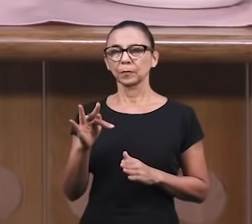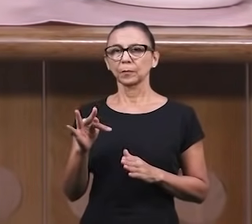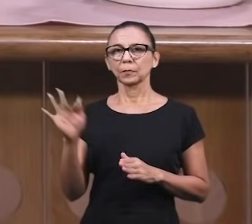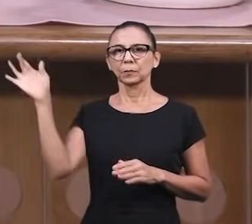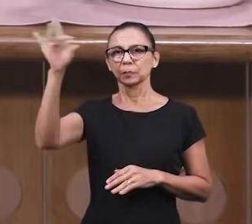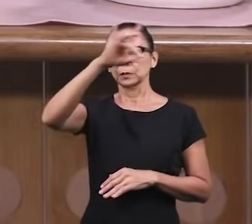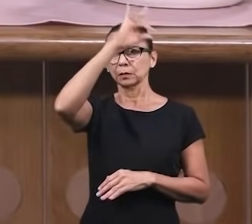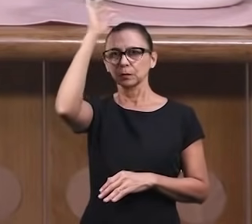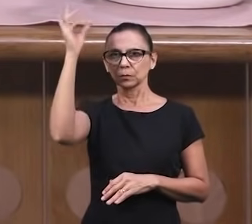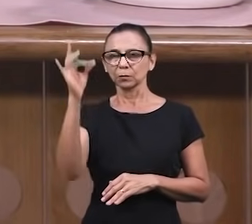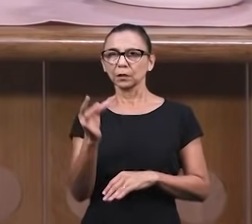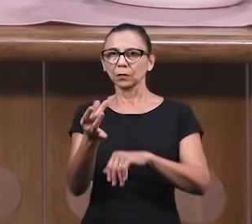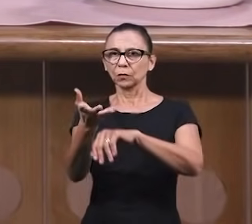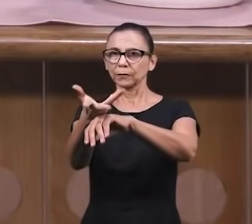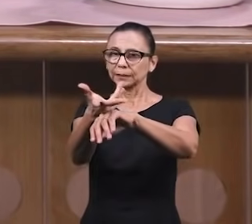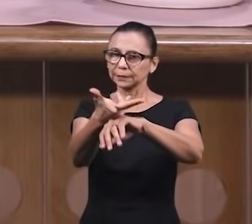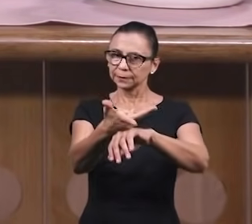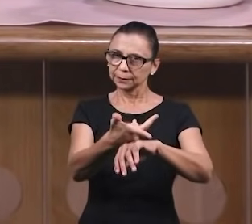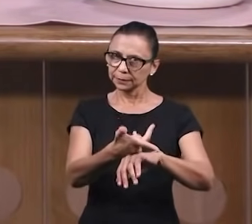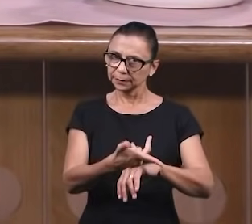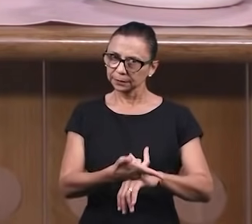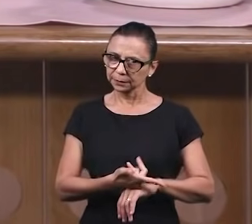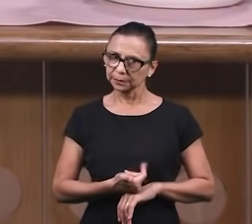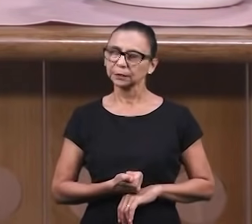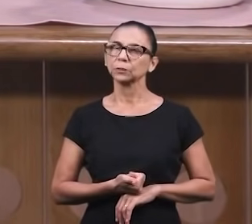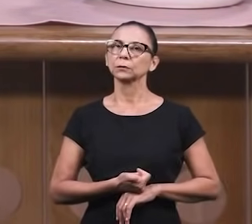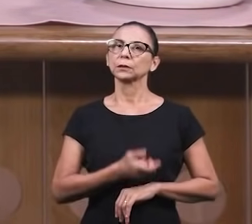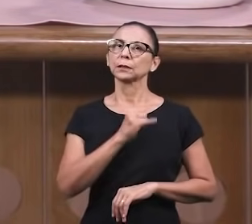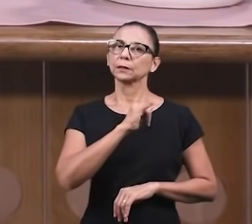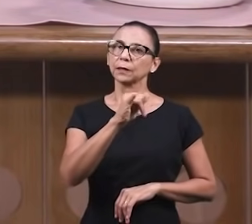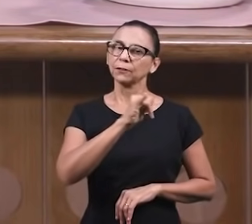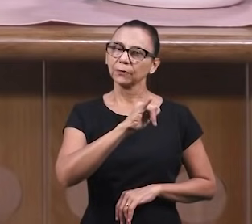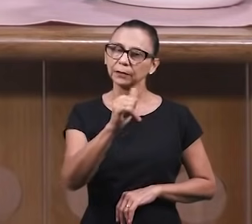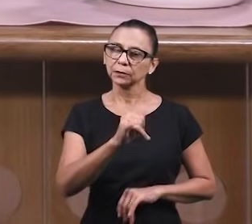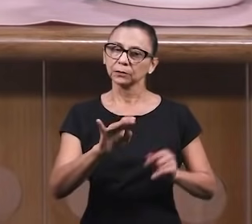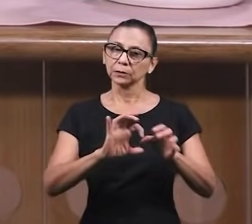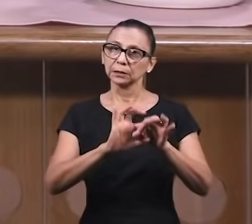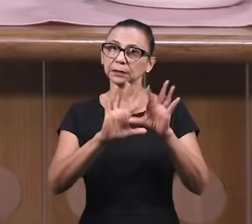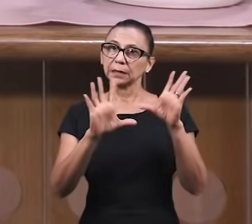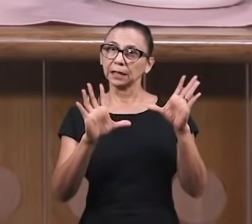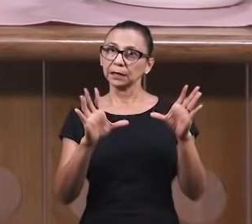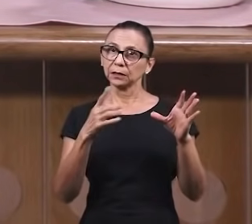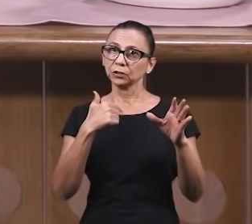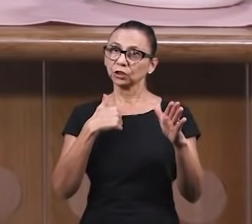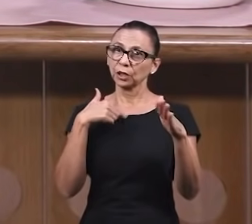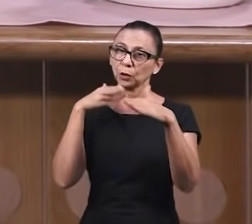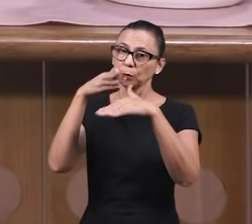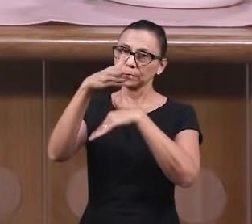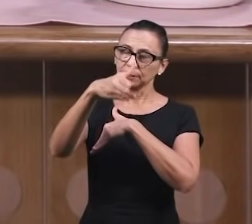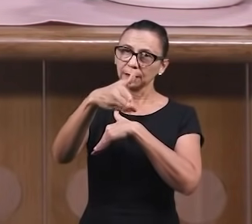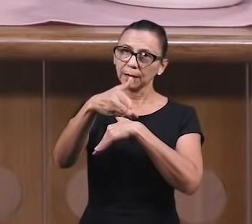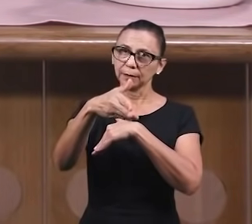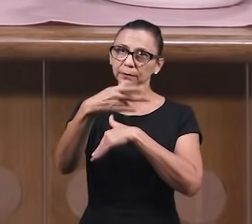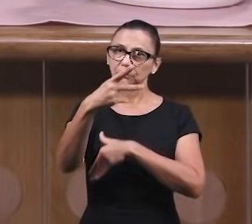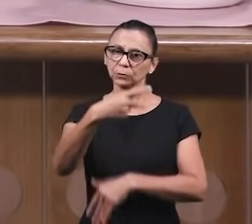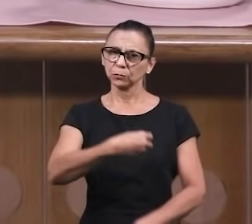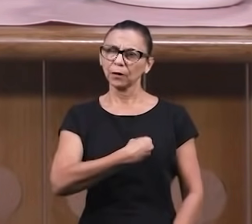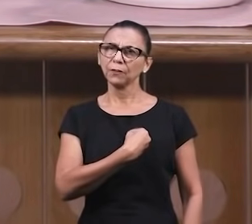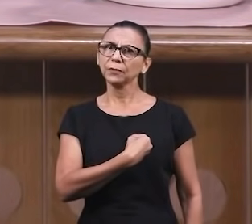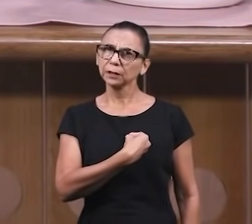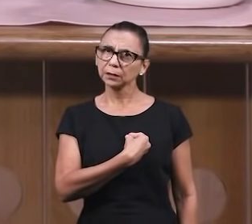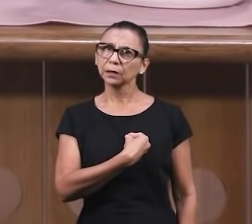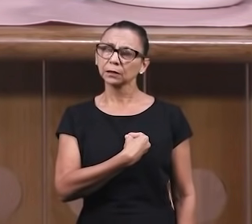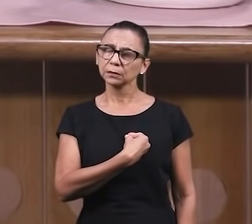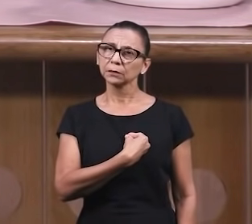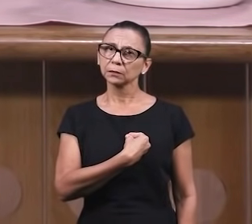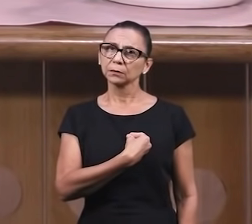Santo está tocando nos corações, dizendo: deixa eu entrar, deixa eu fazer parte da sua vida, eu quero fazer parte da sua vida. E quando ele fizer